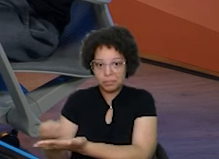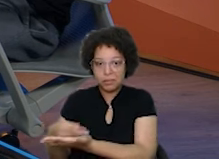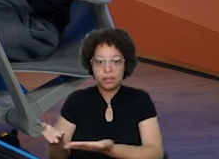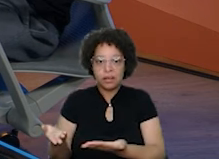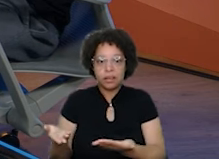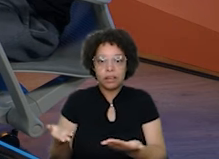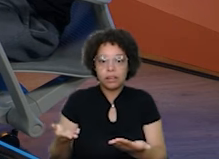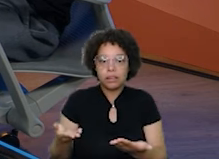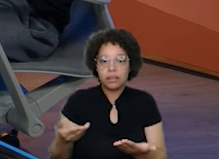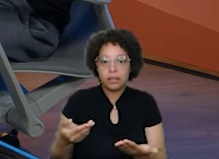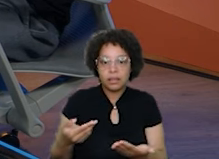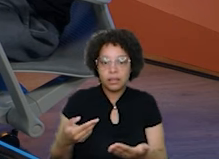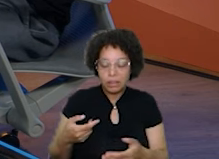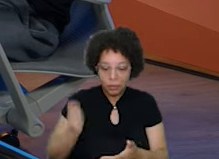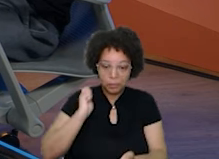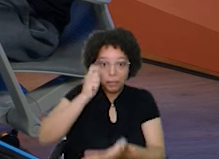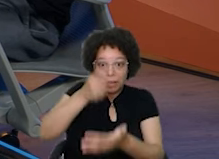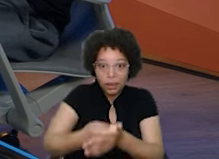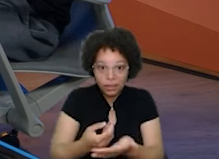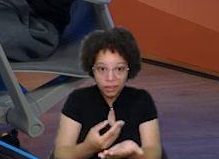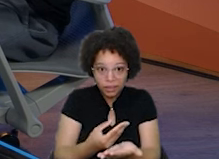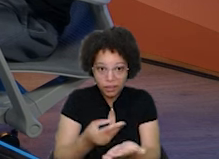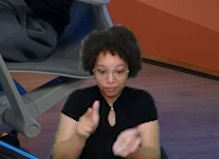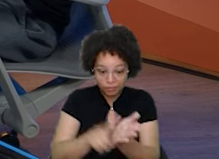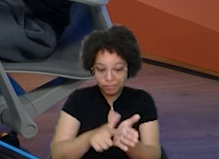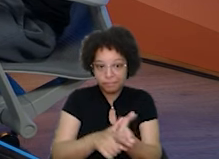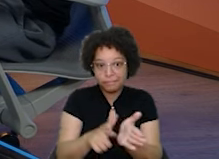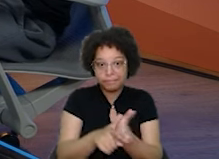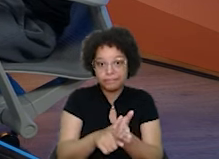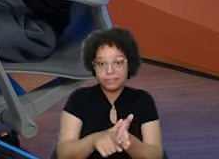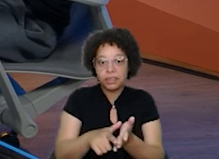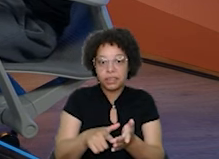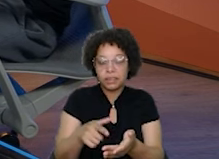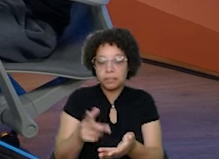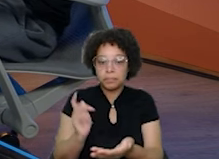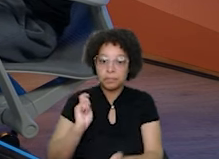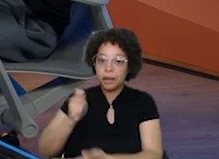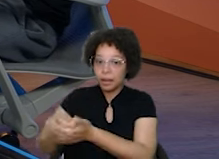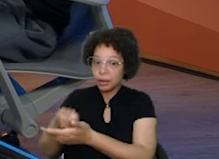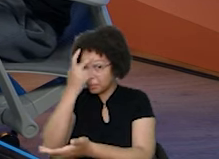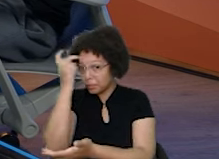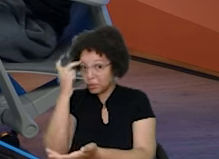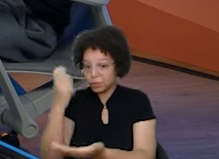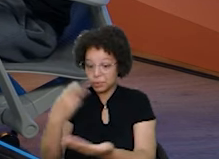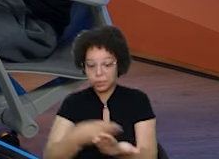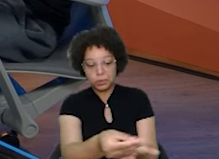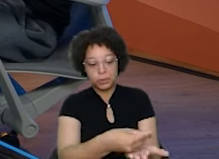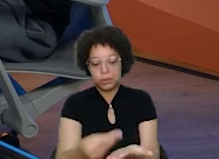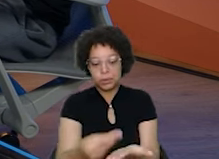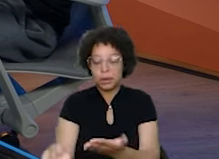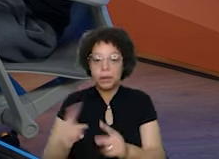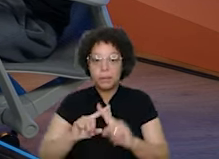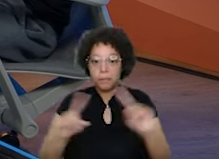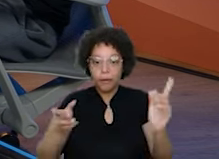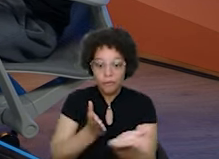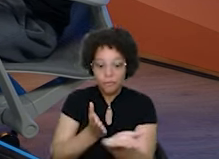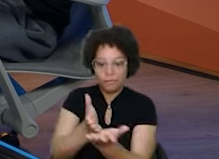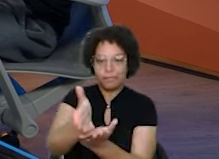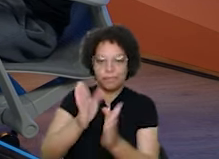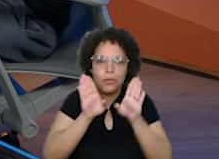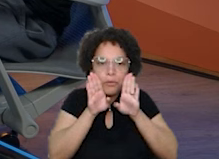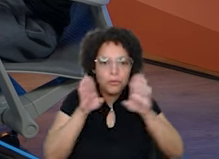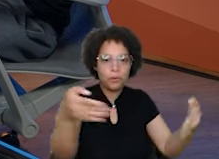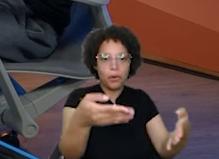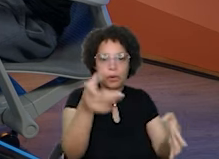eu gastei para fazer o panfleto eu tô pagando para uma pessoa entregar ali o panfleto mas eu não direciono para quem que ela deve entregar aquele